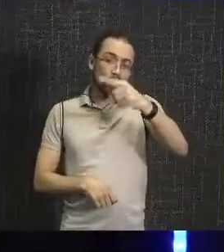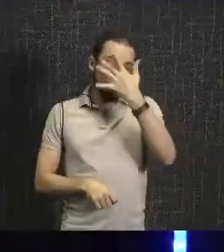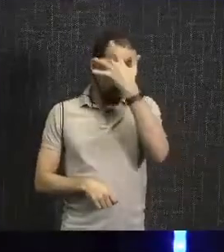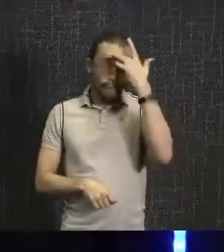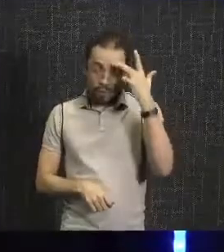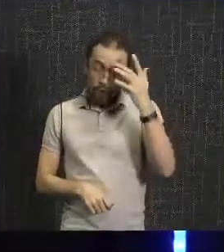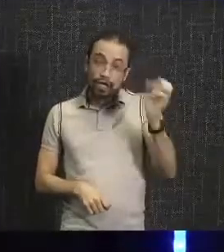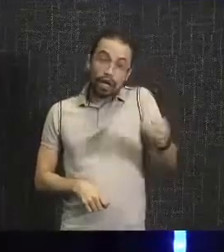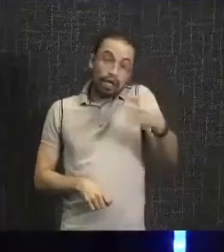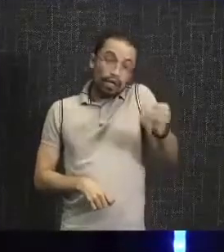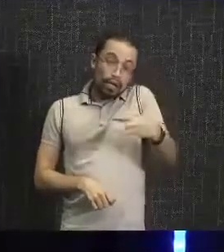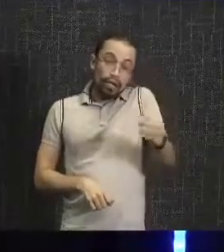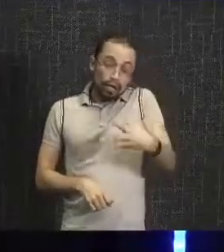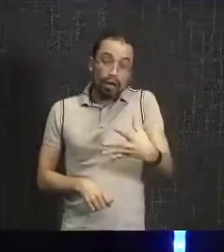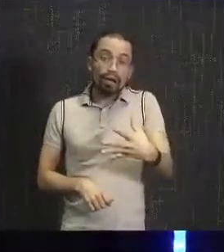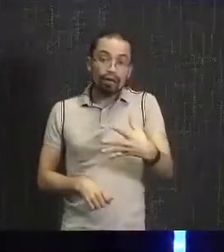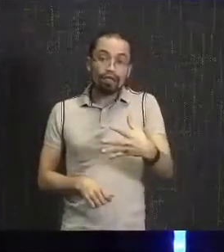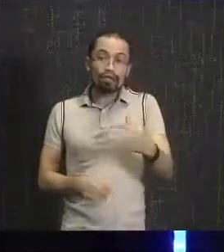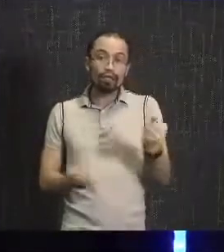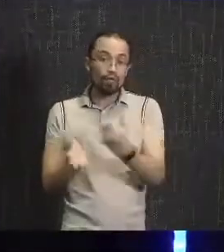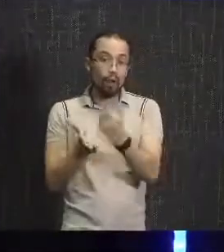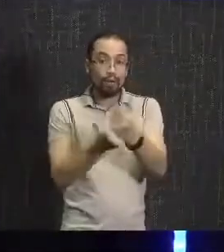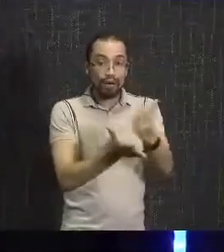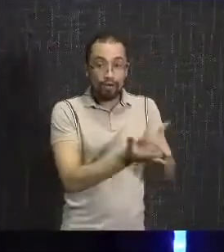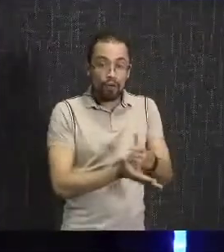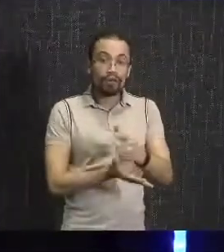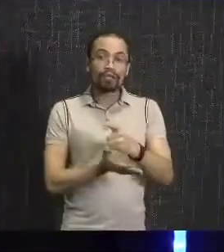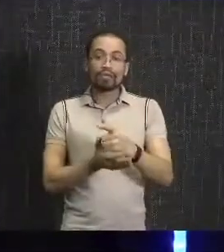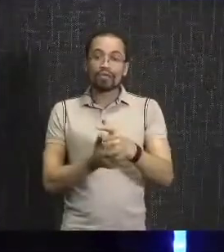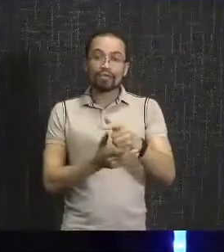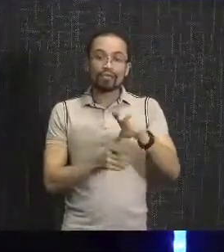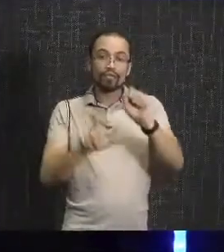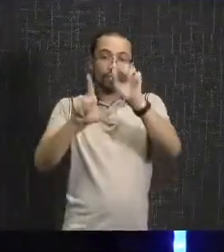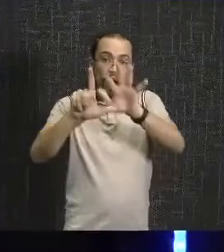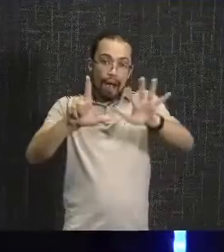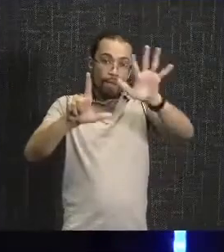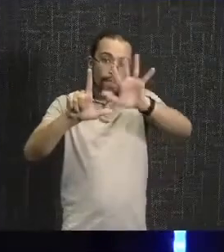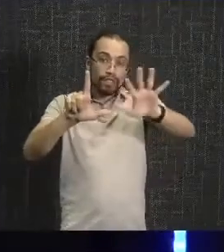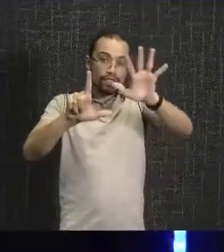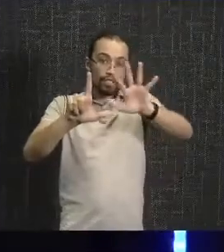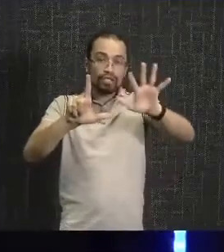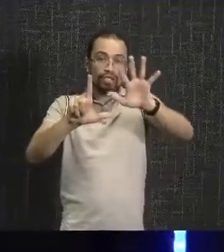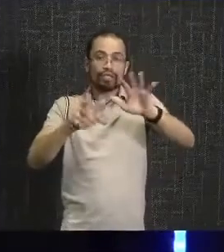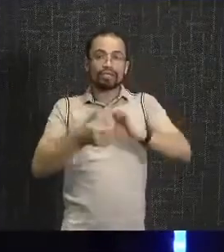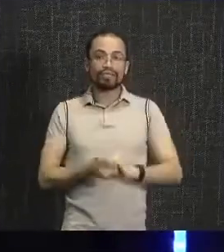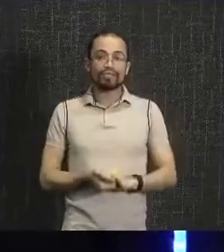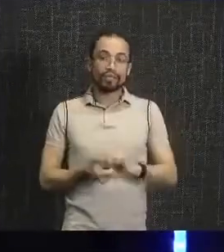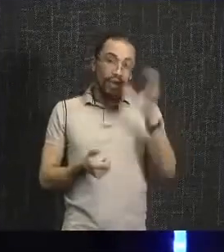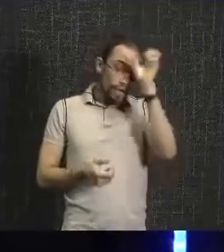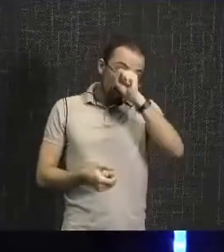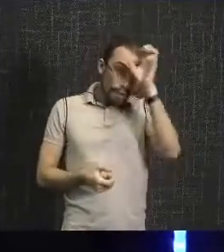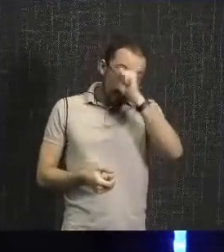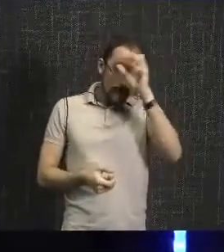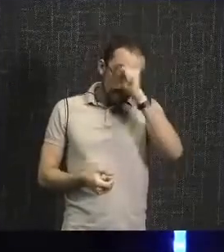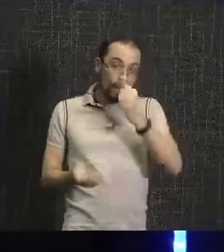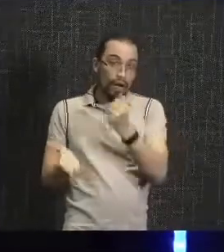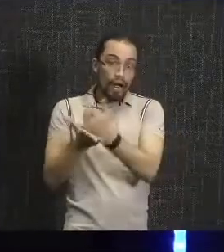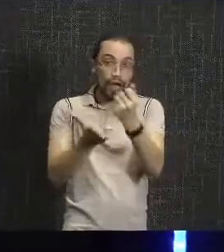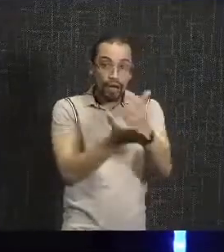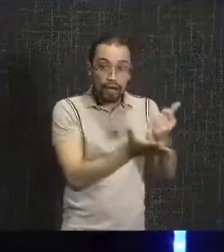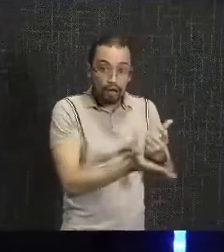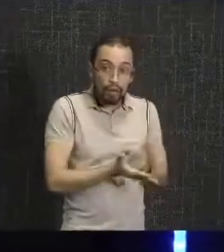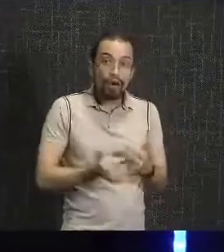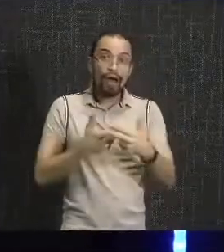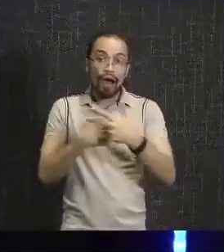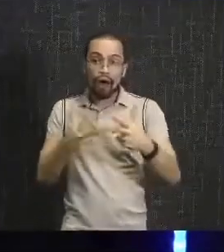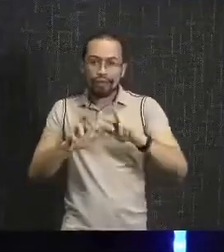consumidores do ambiente digital, que foram inseridos nesse período de pandemia. Que aprenderam a consumir diferente, né? Que aprenderam a